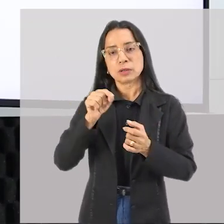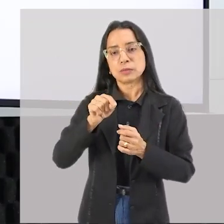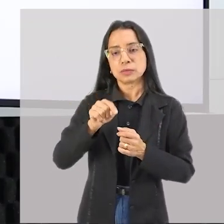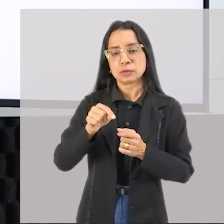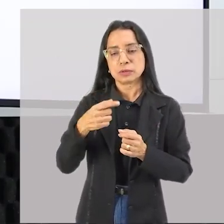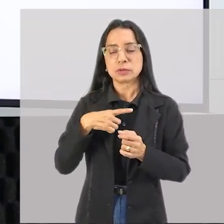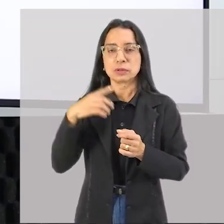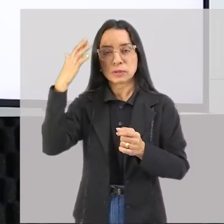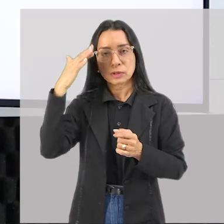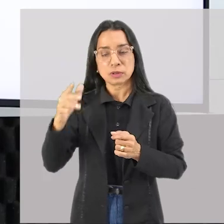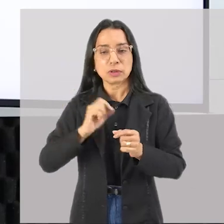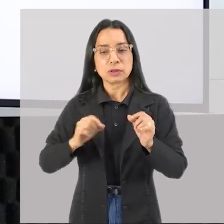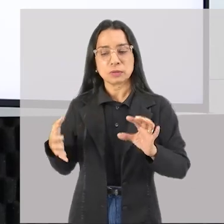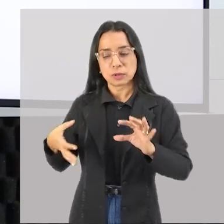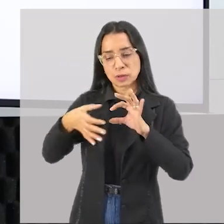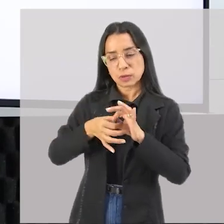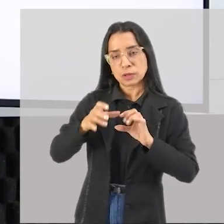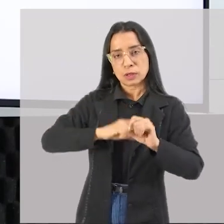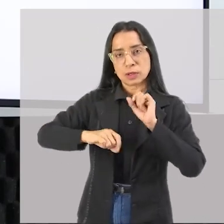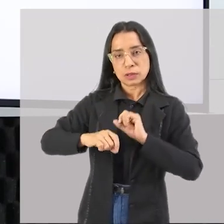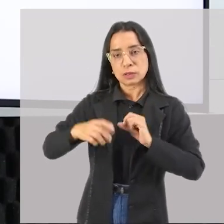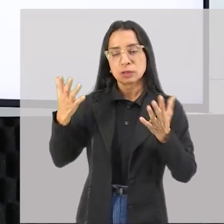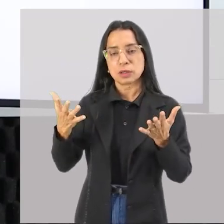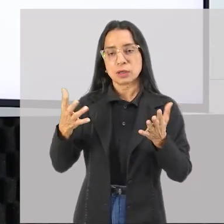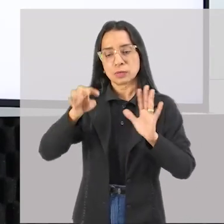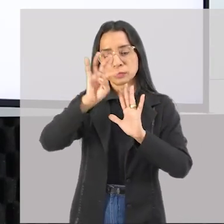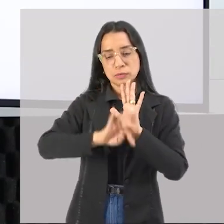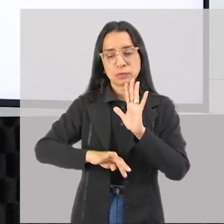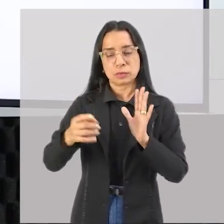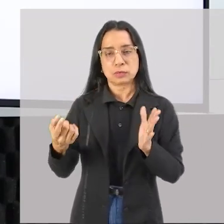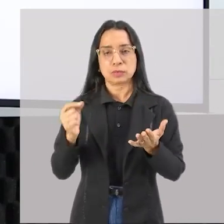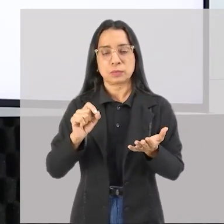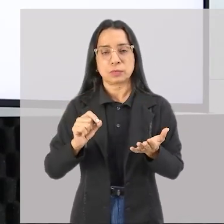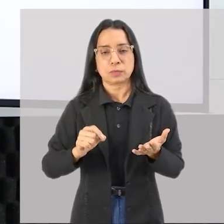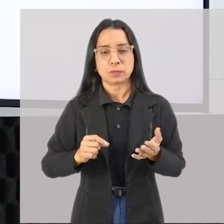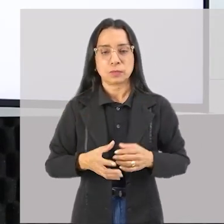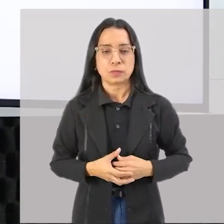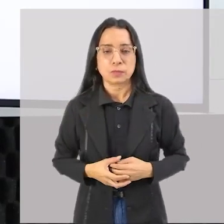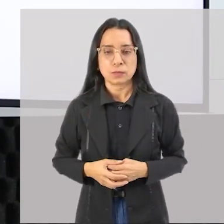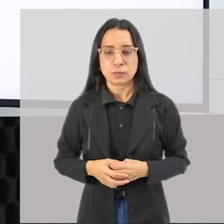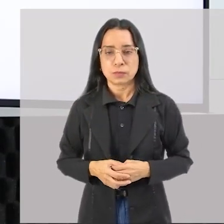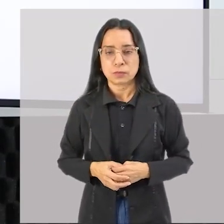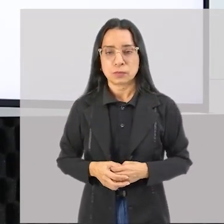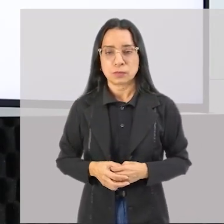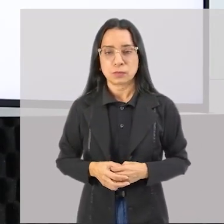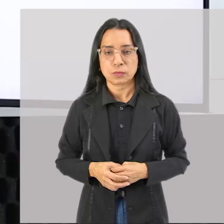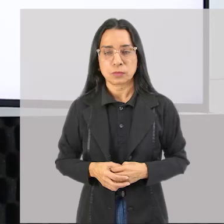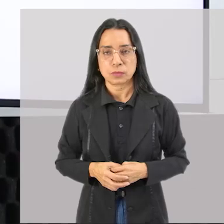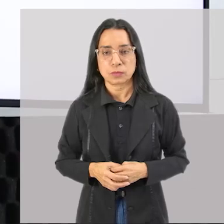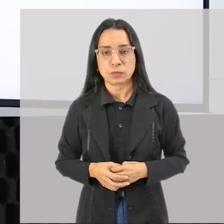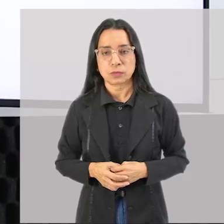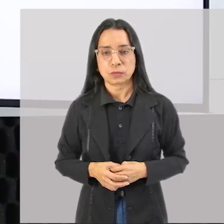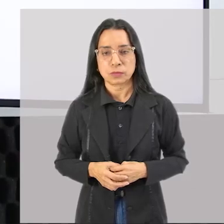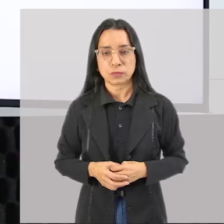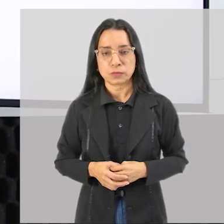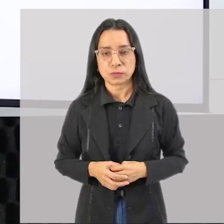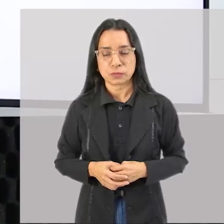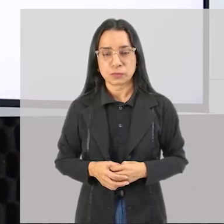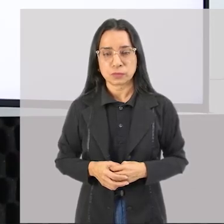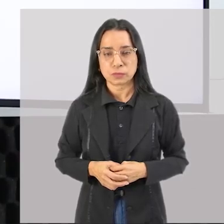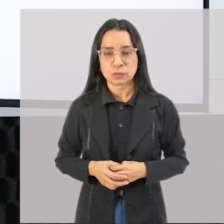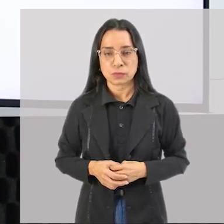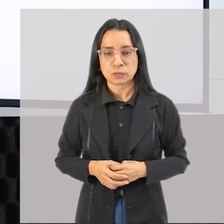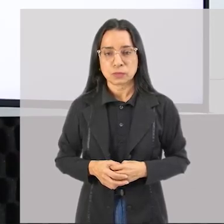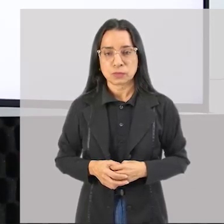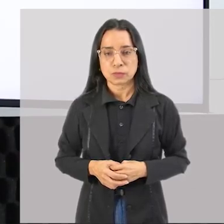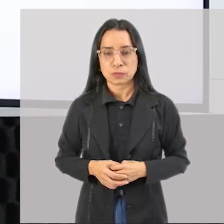para conectar o seu raciocínio, conectar o seu texto. Bom? Então vamos lá. Discourse markers, marcadores de